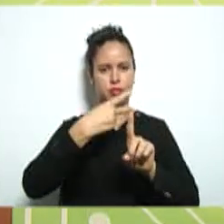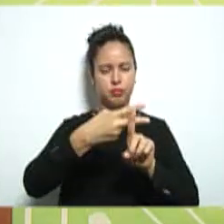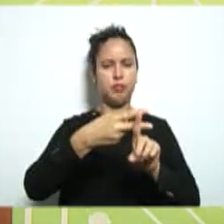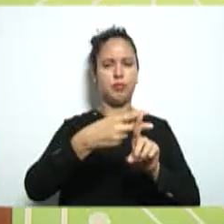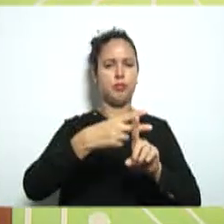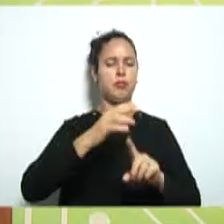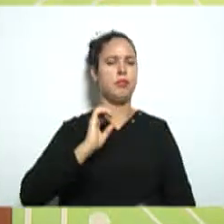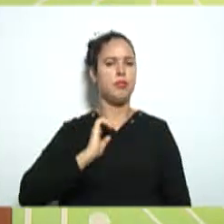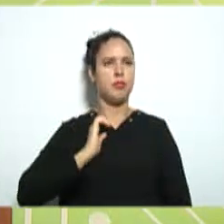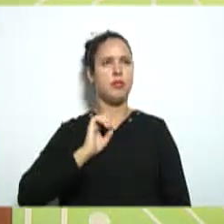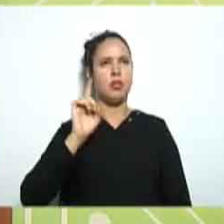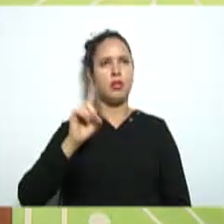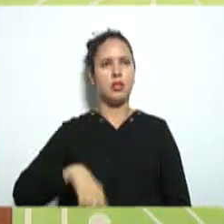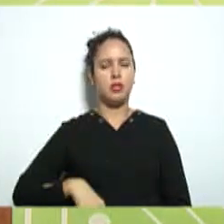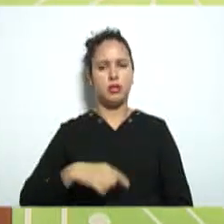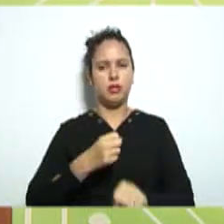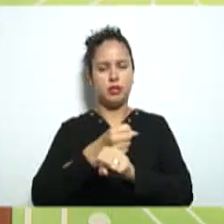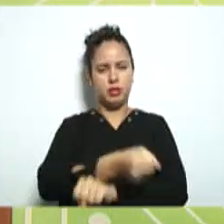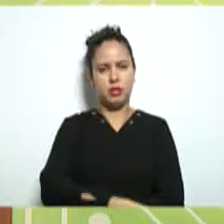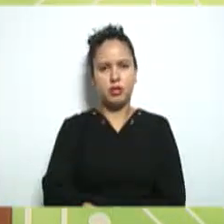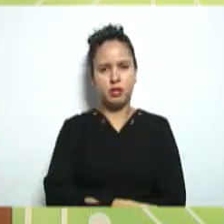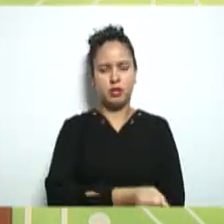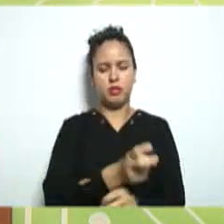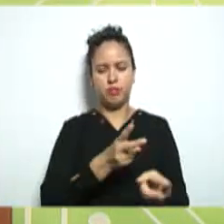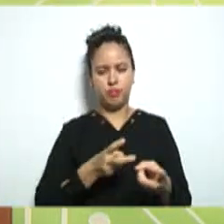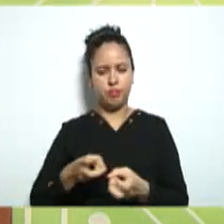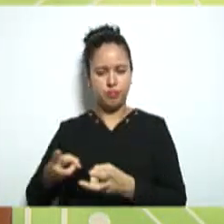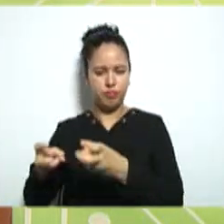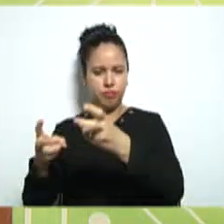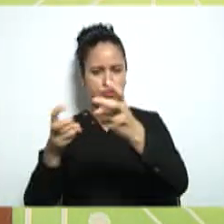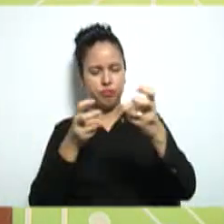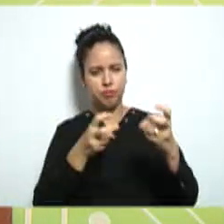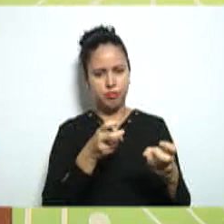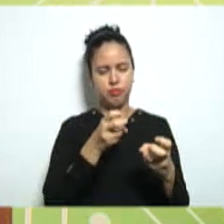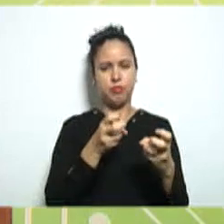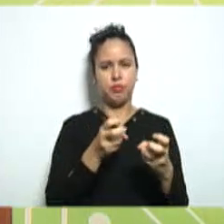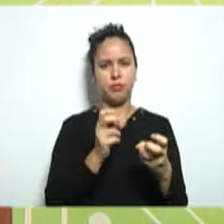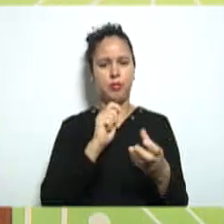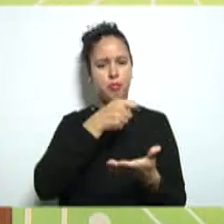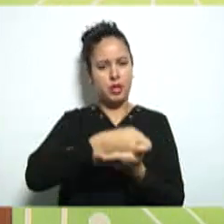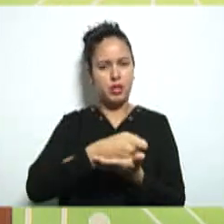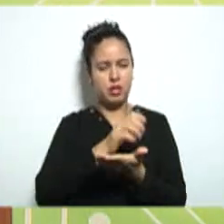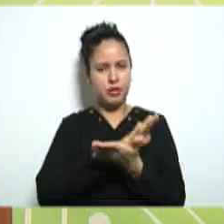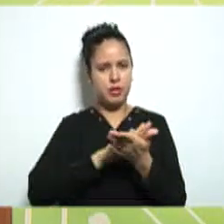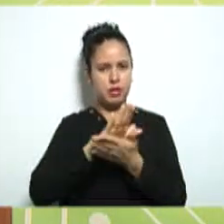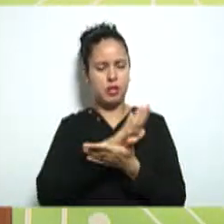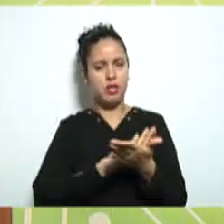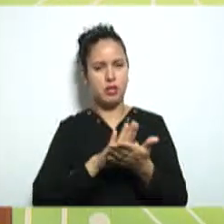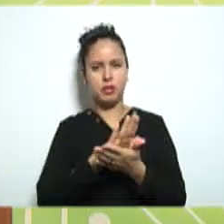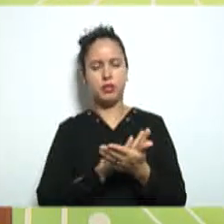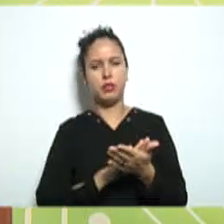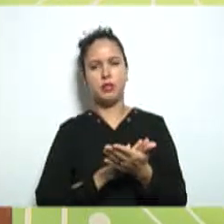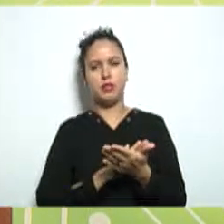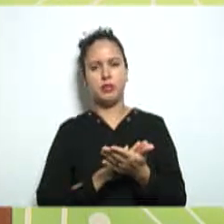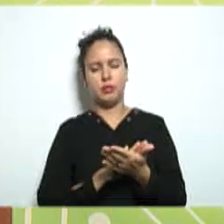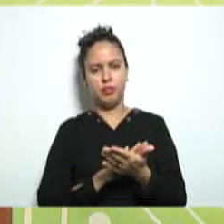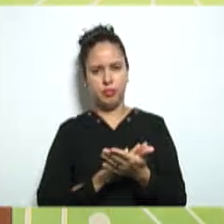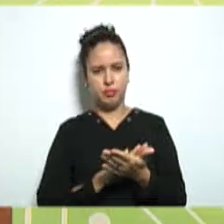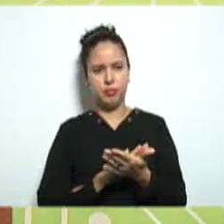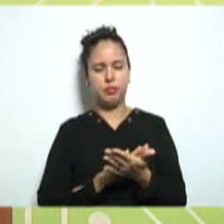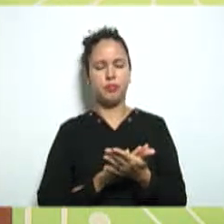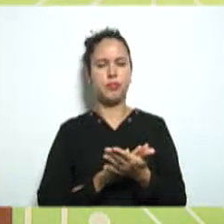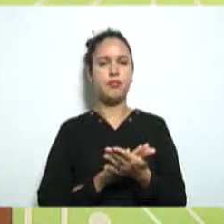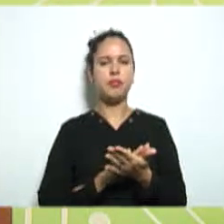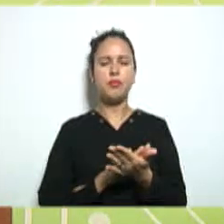escravos. Nós explorávamos as pessoas, não pagávamos por esse trabalho que elas